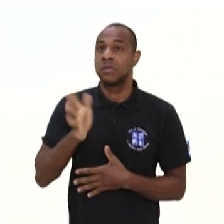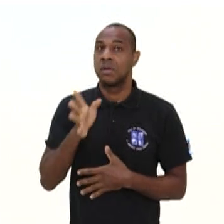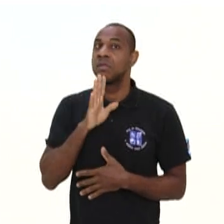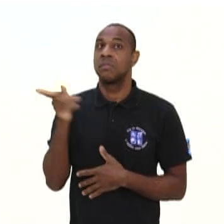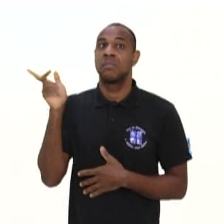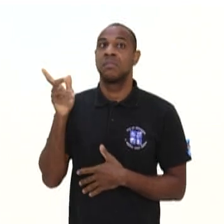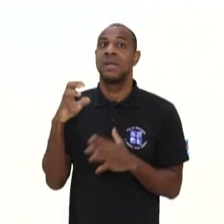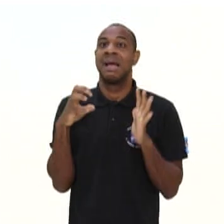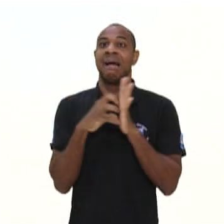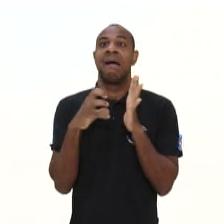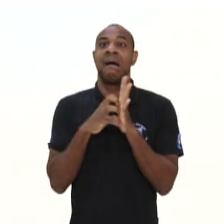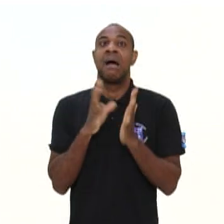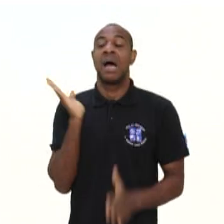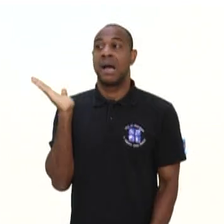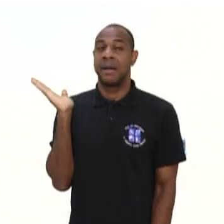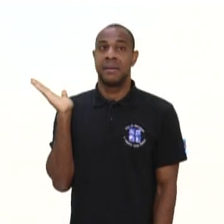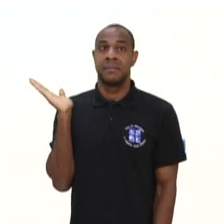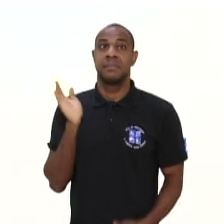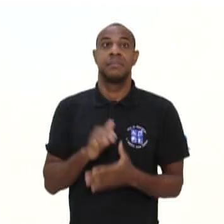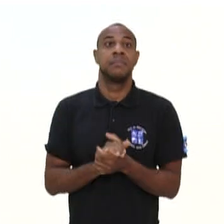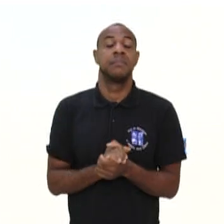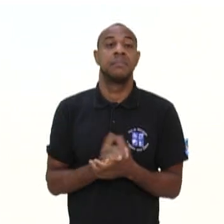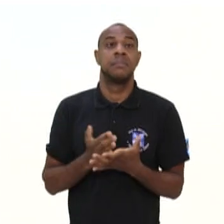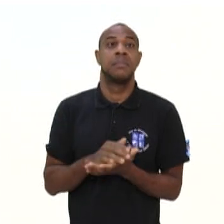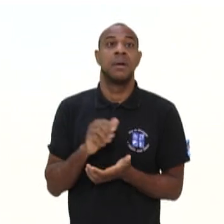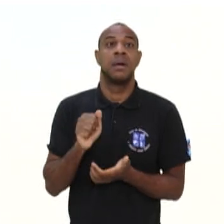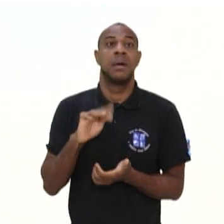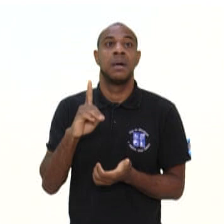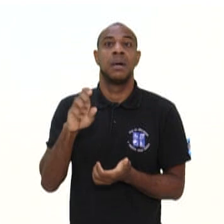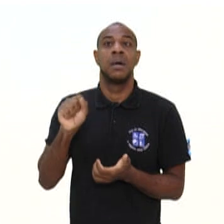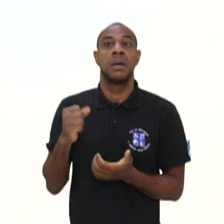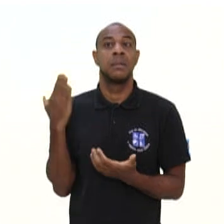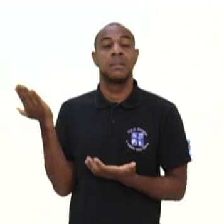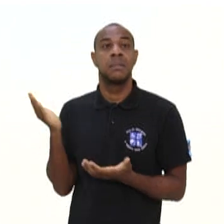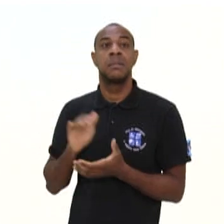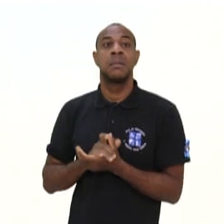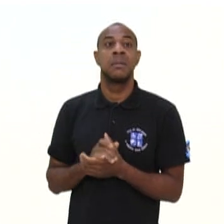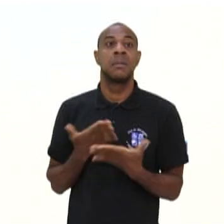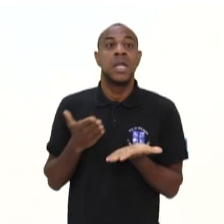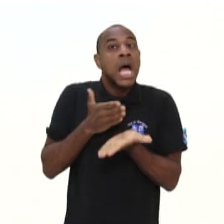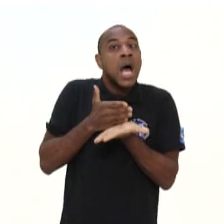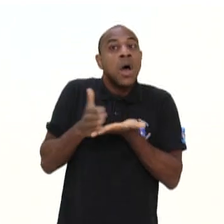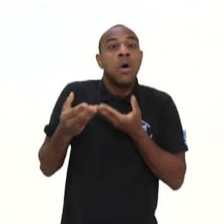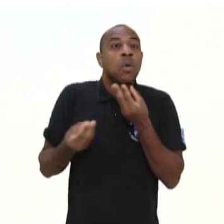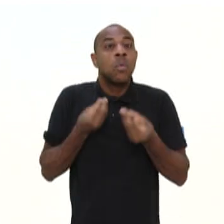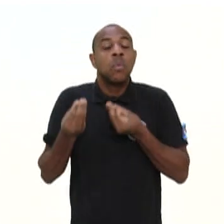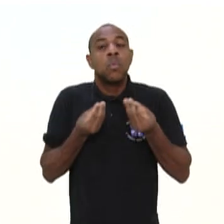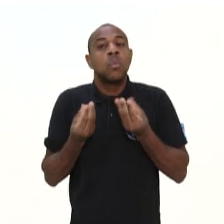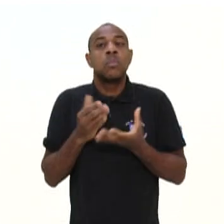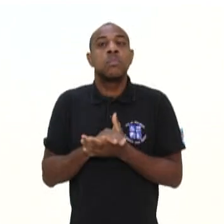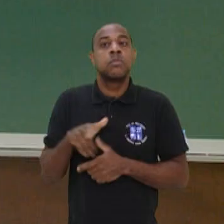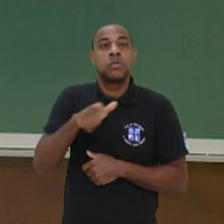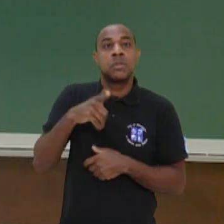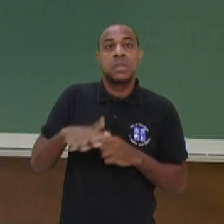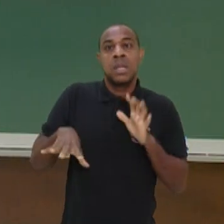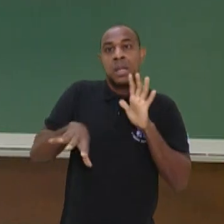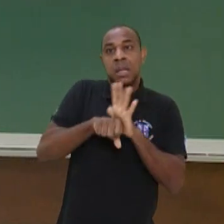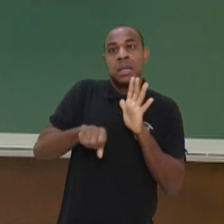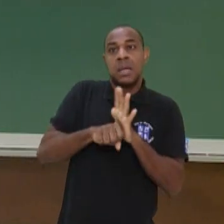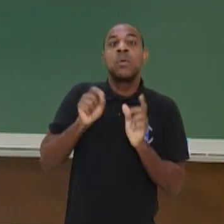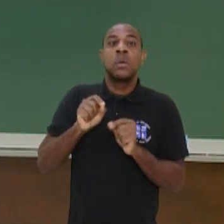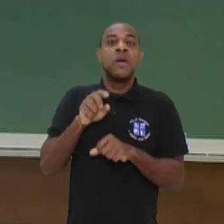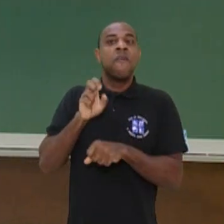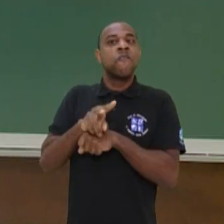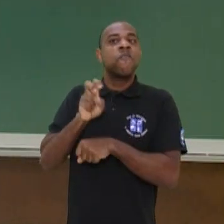que é a AIDS, né? Nós temos a seguinte situação assim, gente. Inicialmente, logo que se adquire o vírus, né,